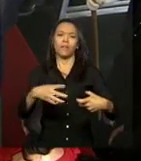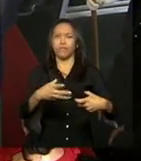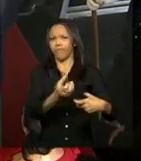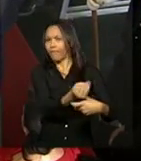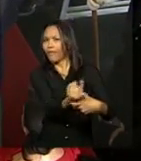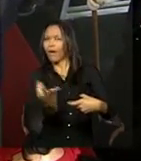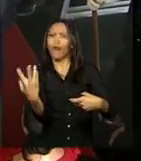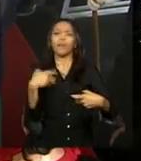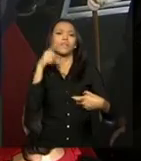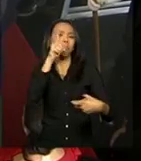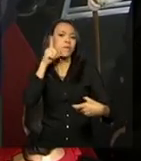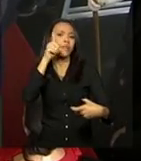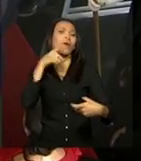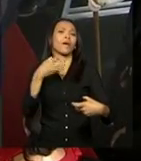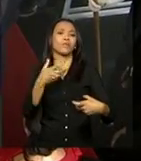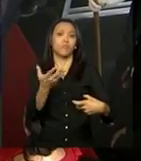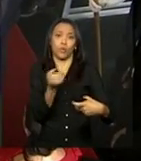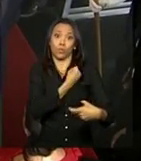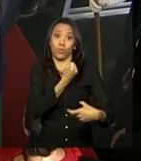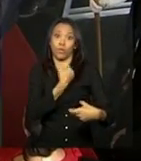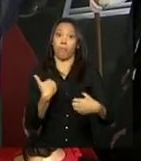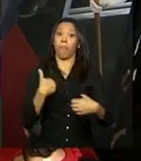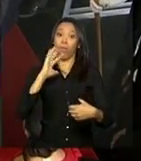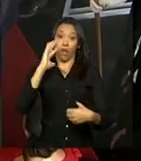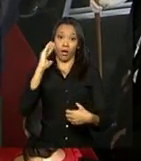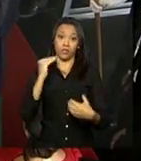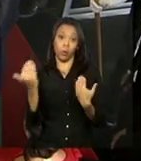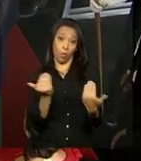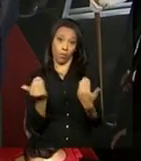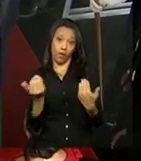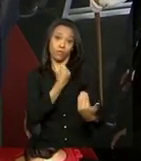deputados, né? Que são em número maior do que os senadores, né? Uhum.